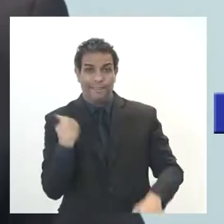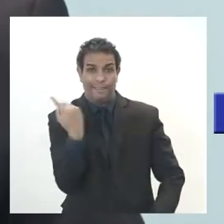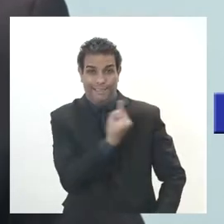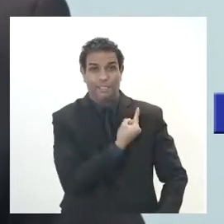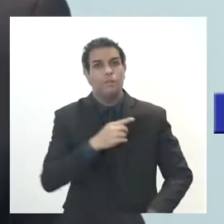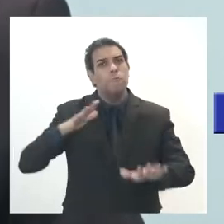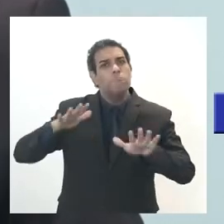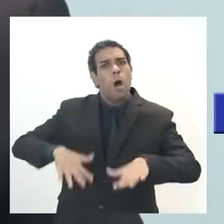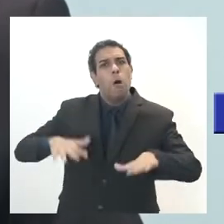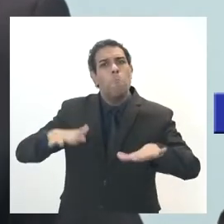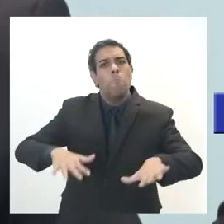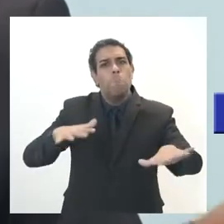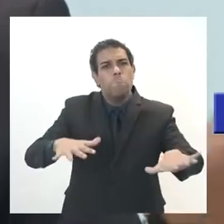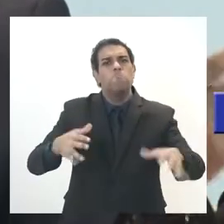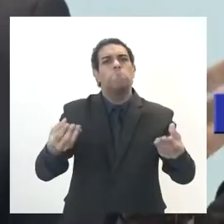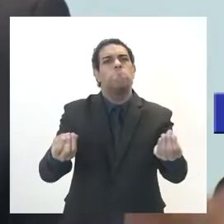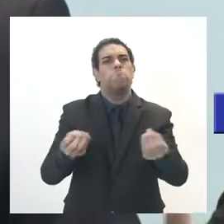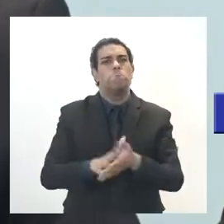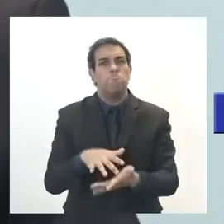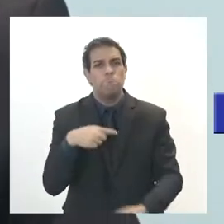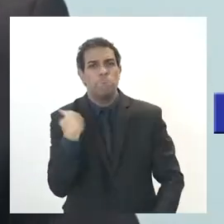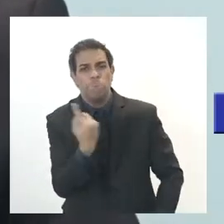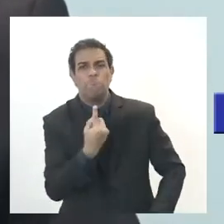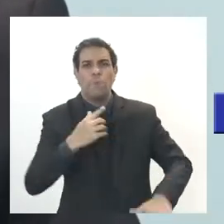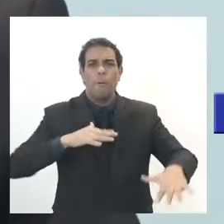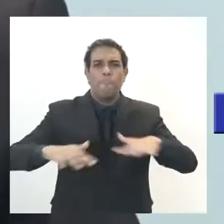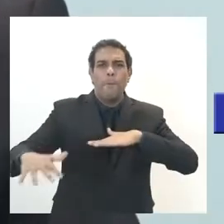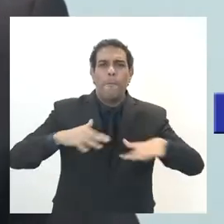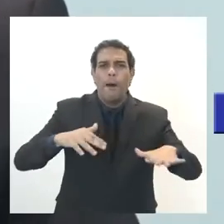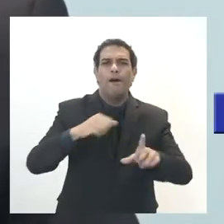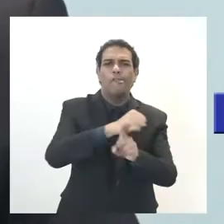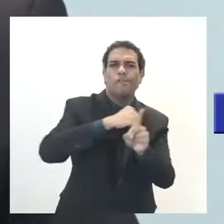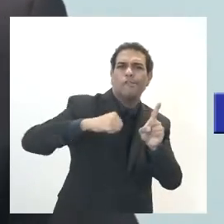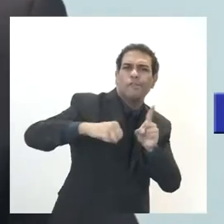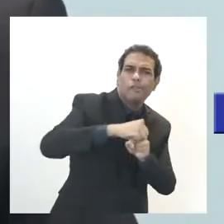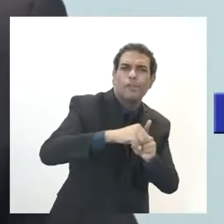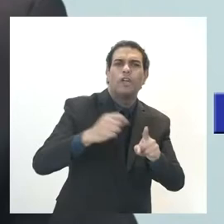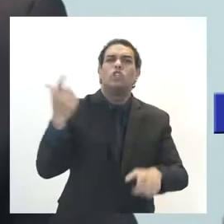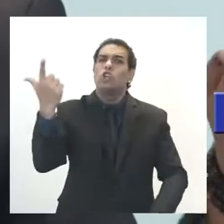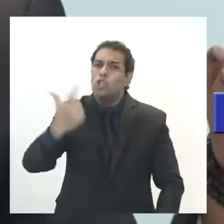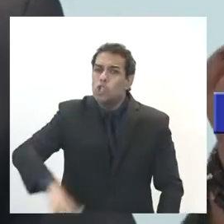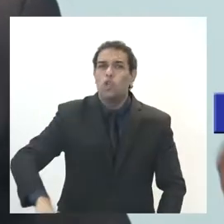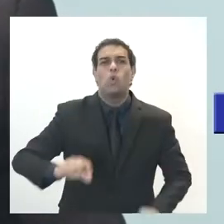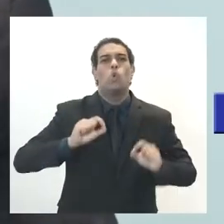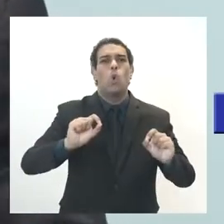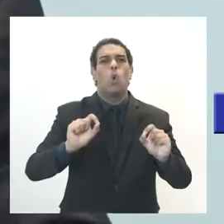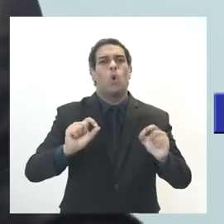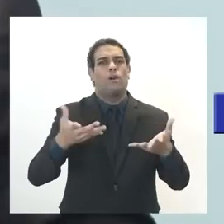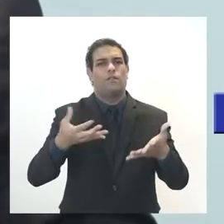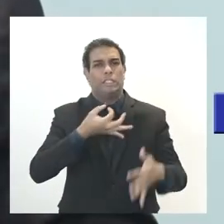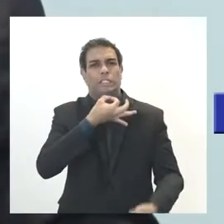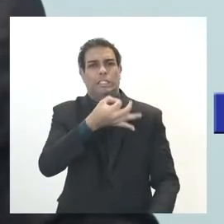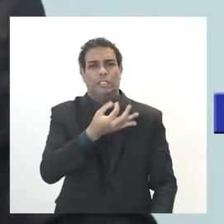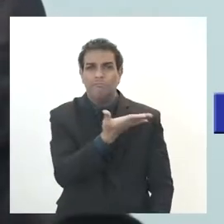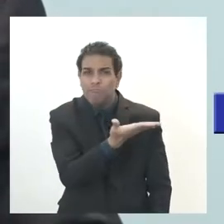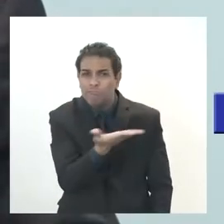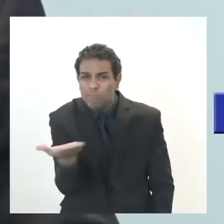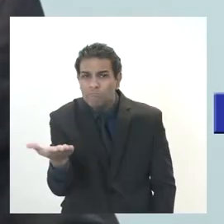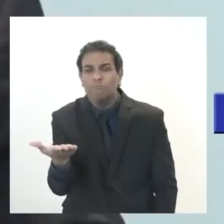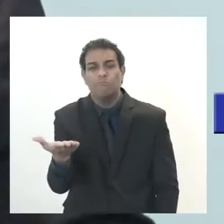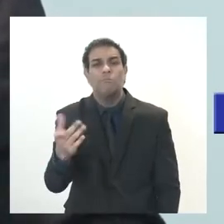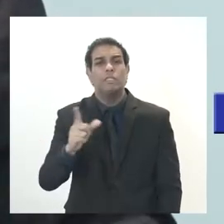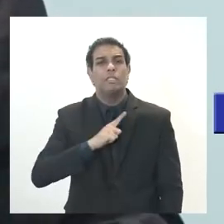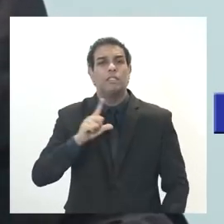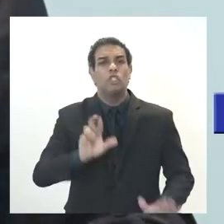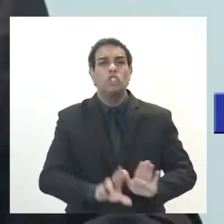que ir para Rua nós temos que movimentar aquelas trabalhadora novamente e tá aqui Cristiane gerado que